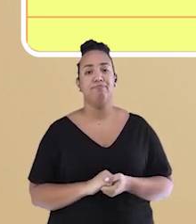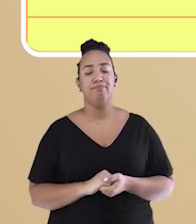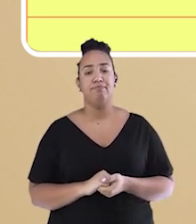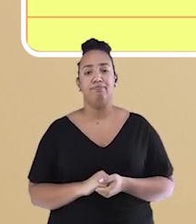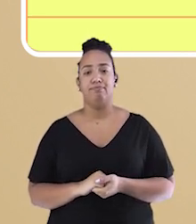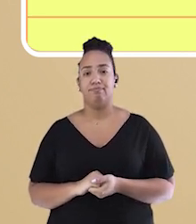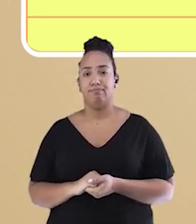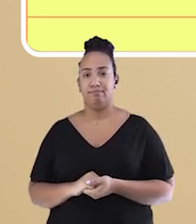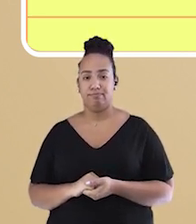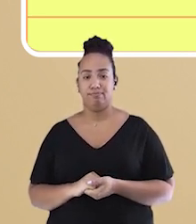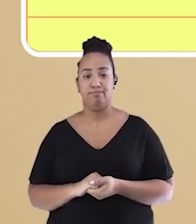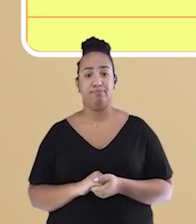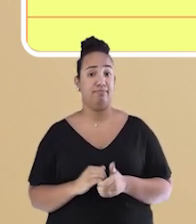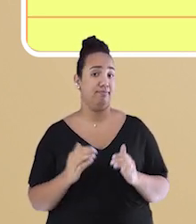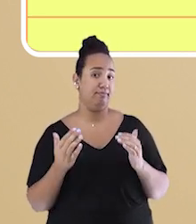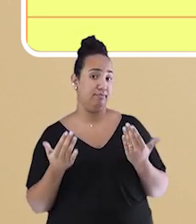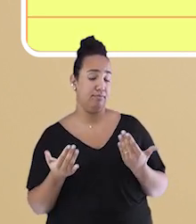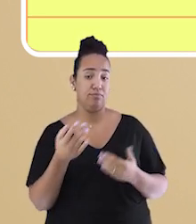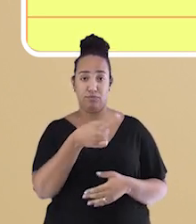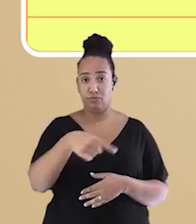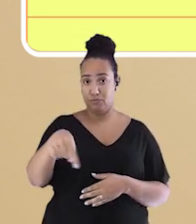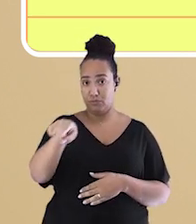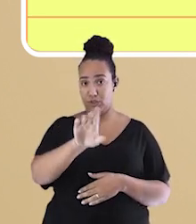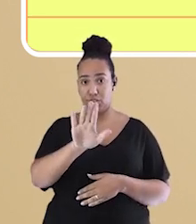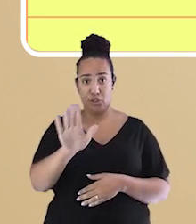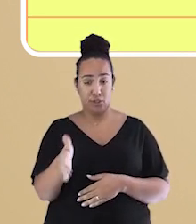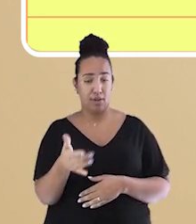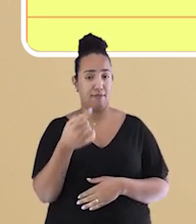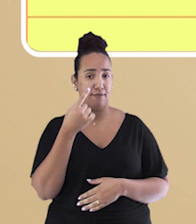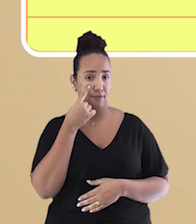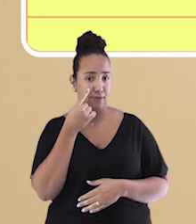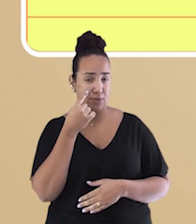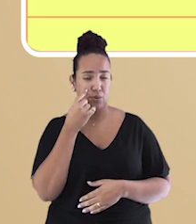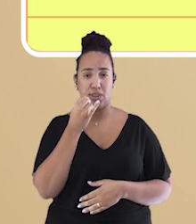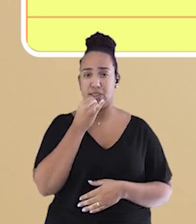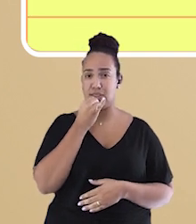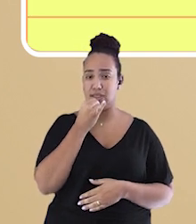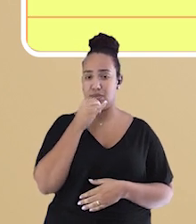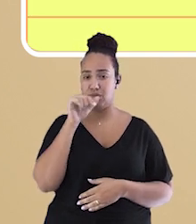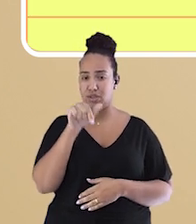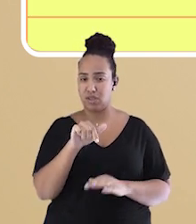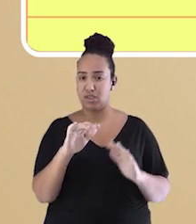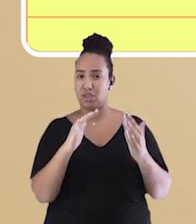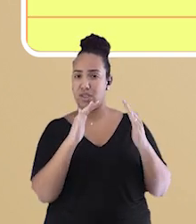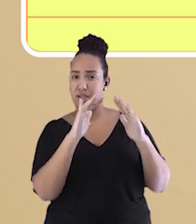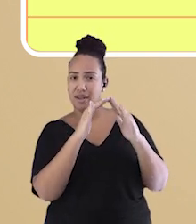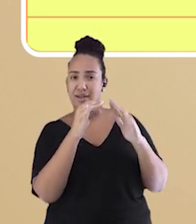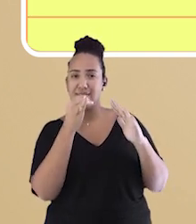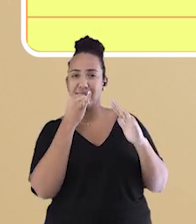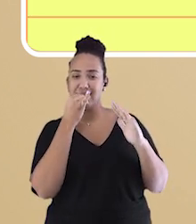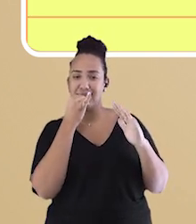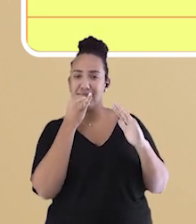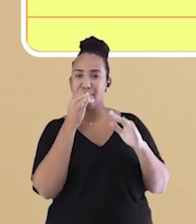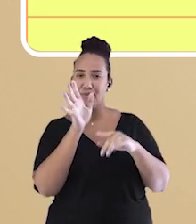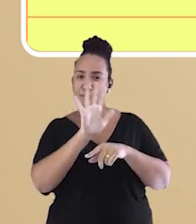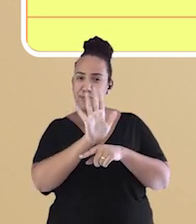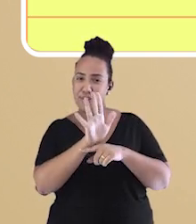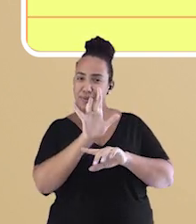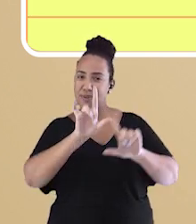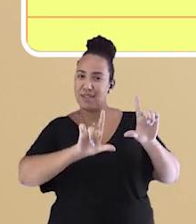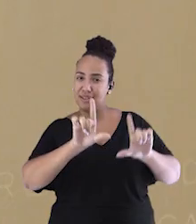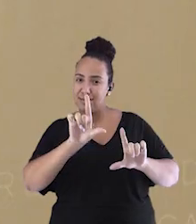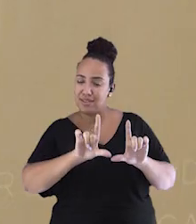clara. Provavelmente, você já deve ter visto esse tipo de construção em desenhos